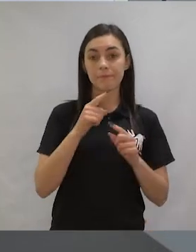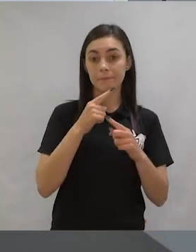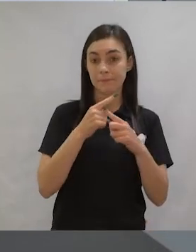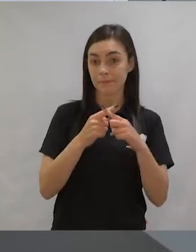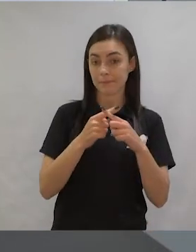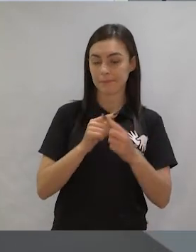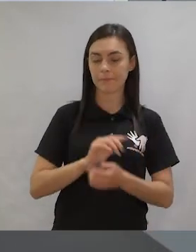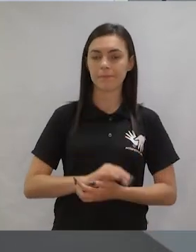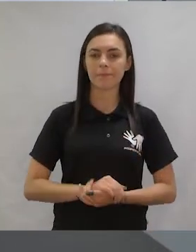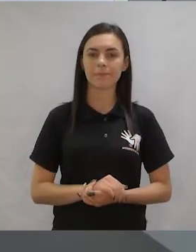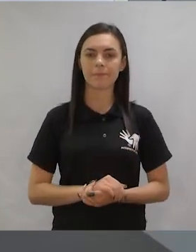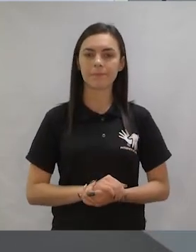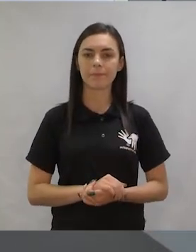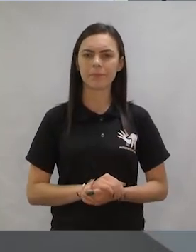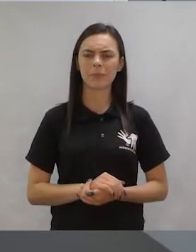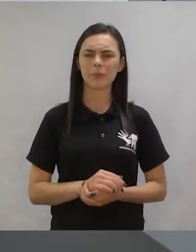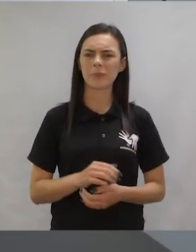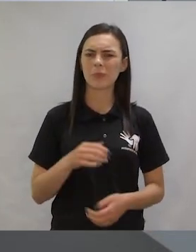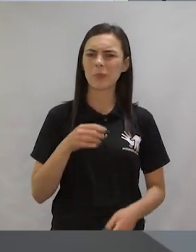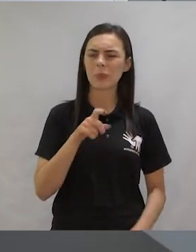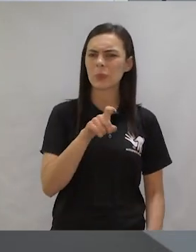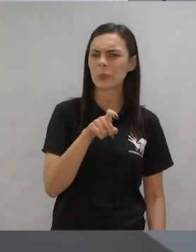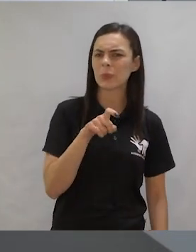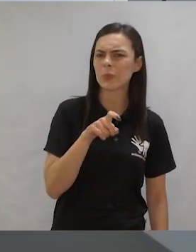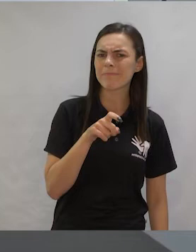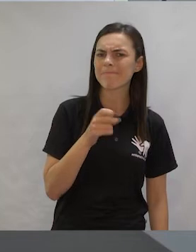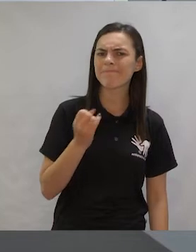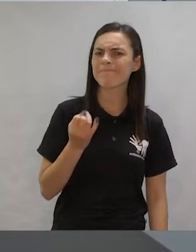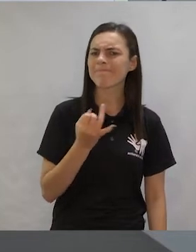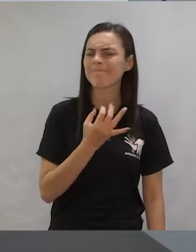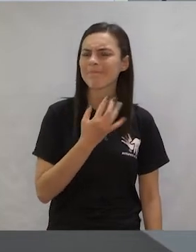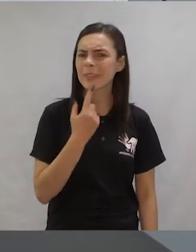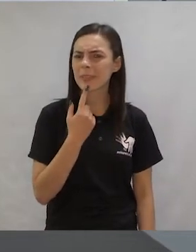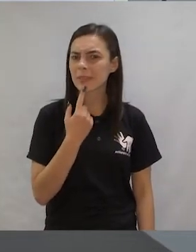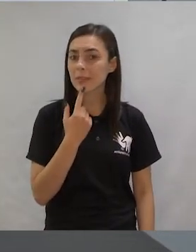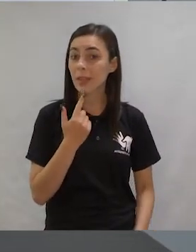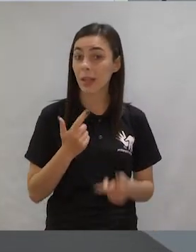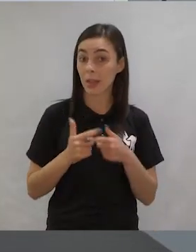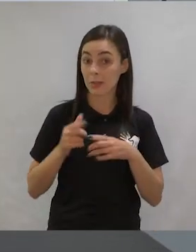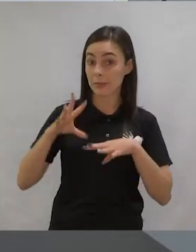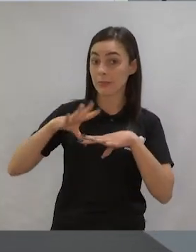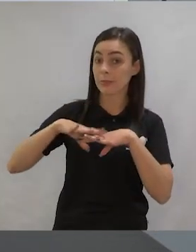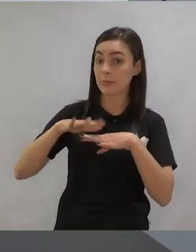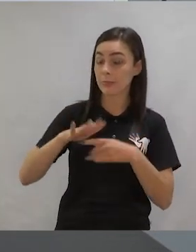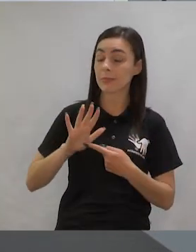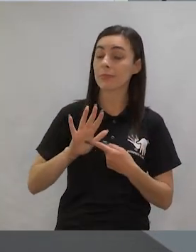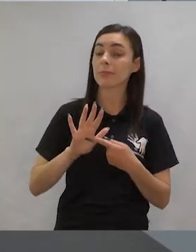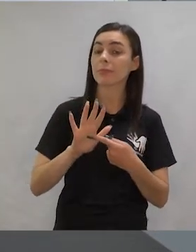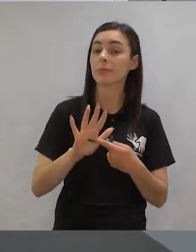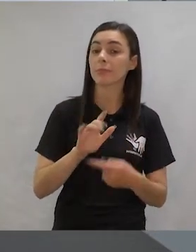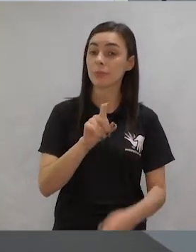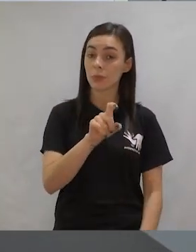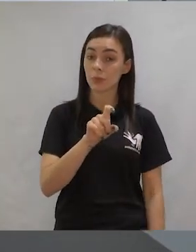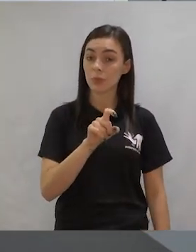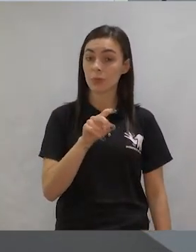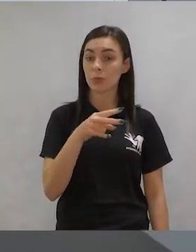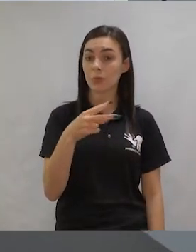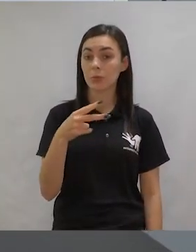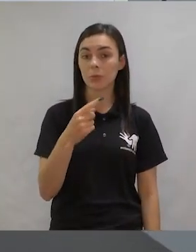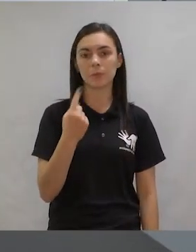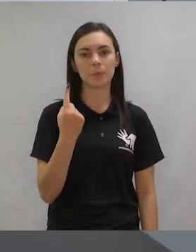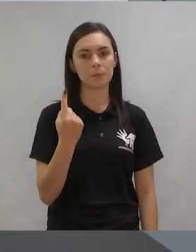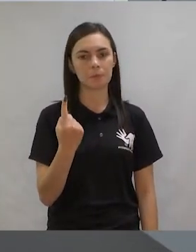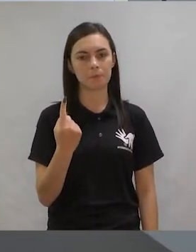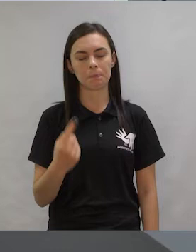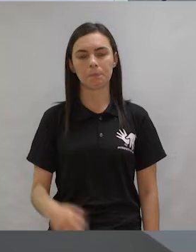2 vezes, quanto que vale o x? O meu problema contou para mim que o x é igual a